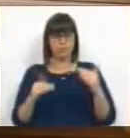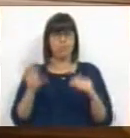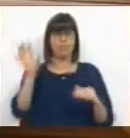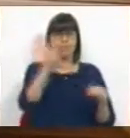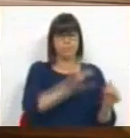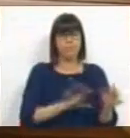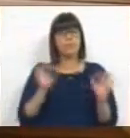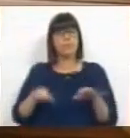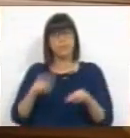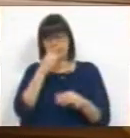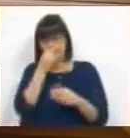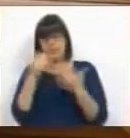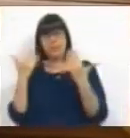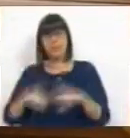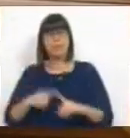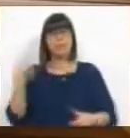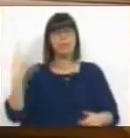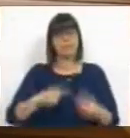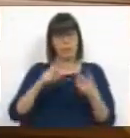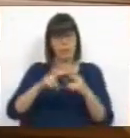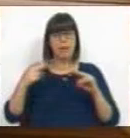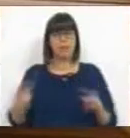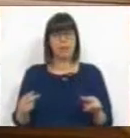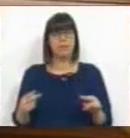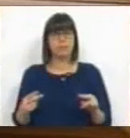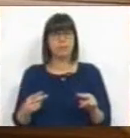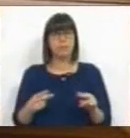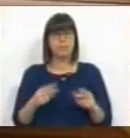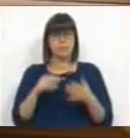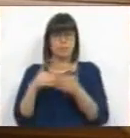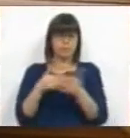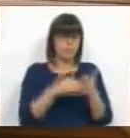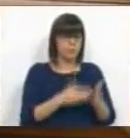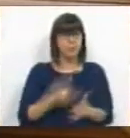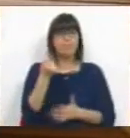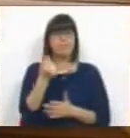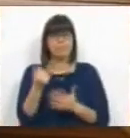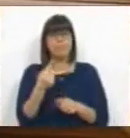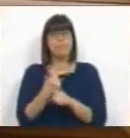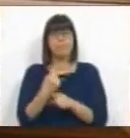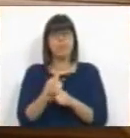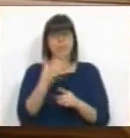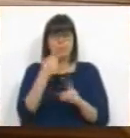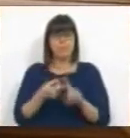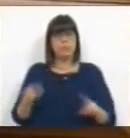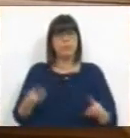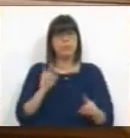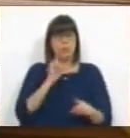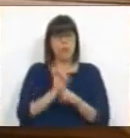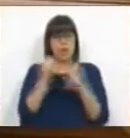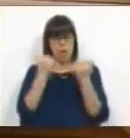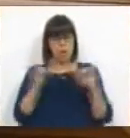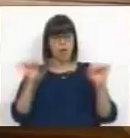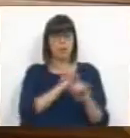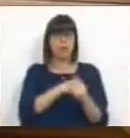regionais. E, por fim, as limitações impostas às autarquias locais, os constrangimentos financeiros e até as ingerências na